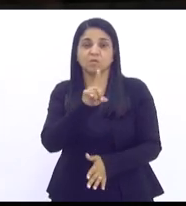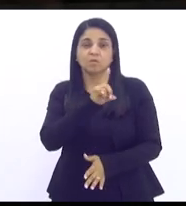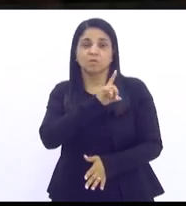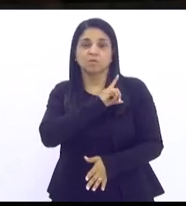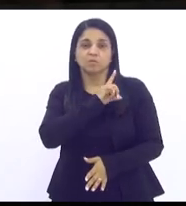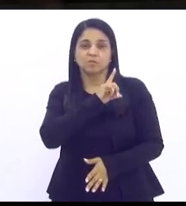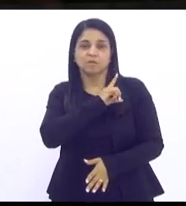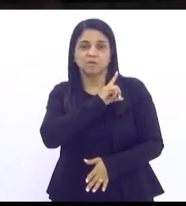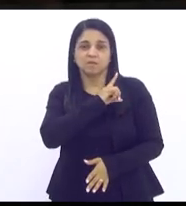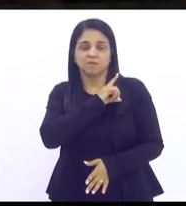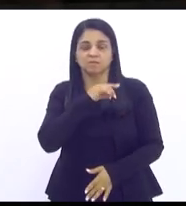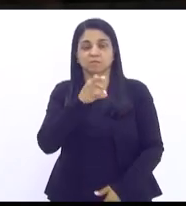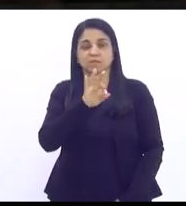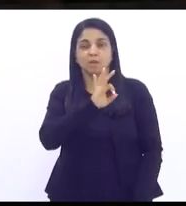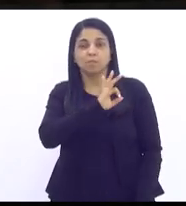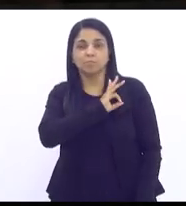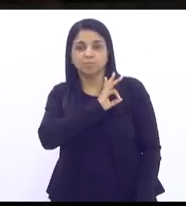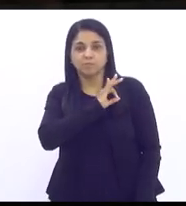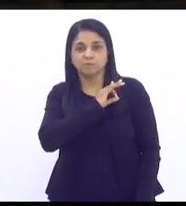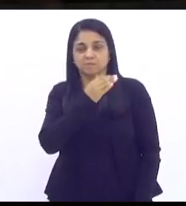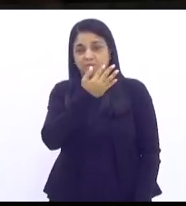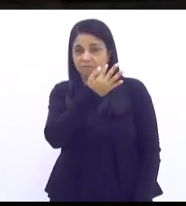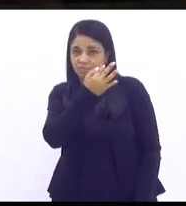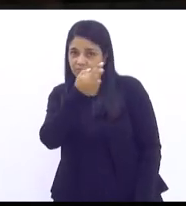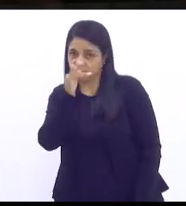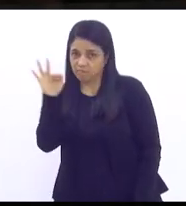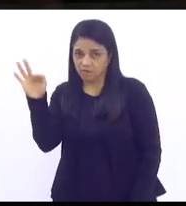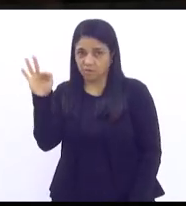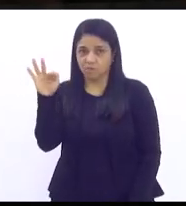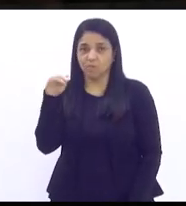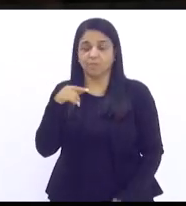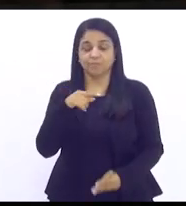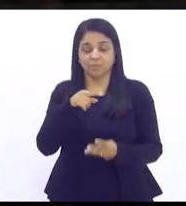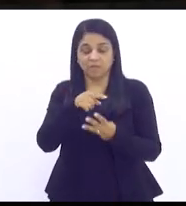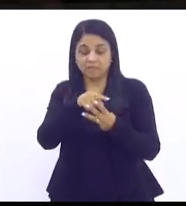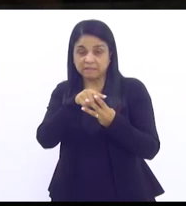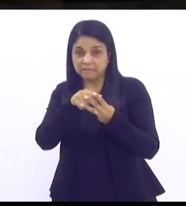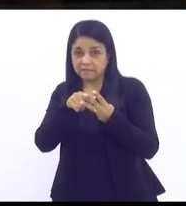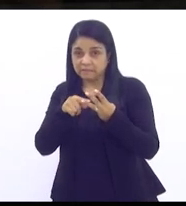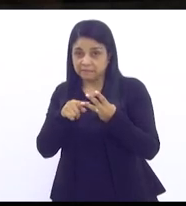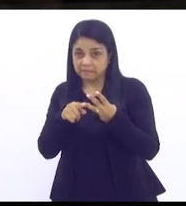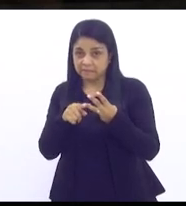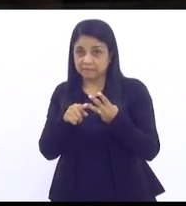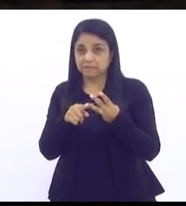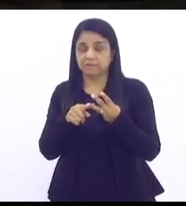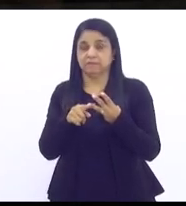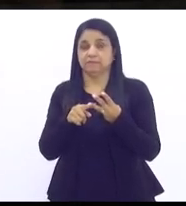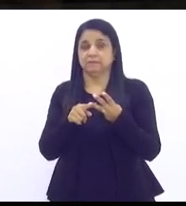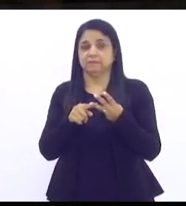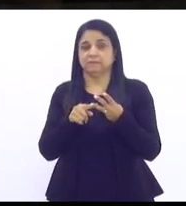Polícia Federal e colocou três instrumentos